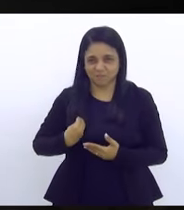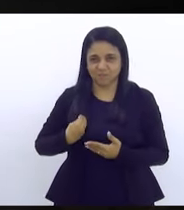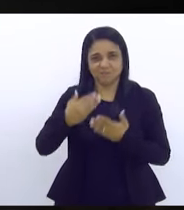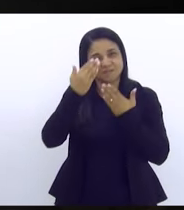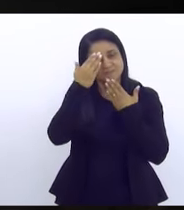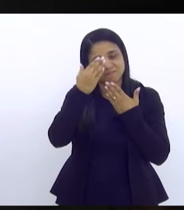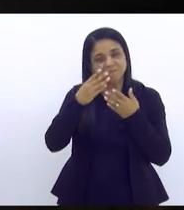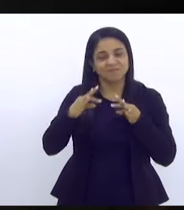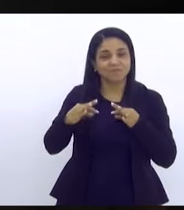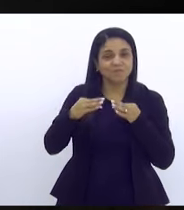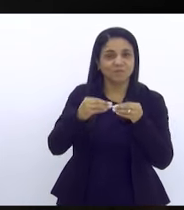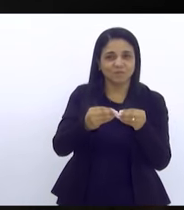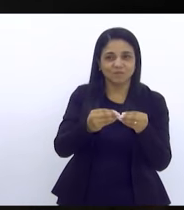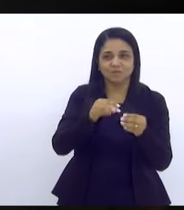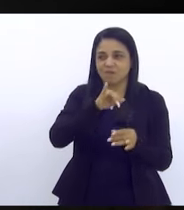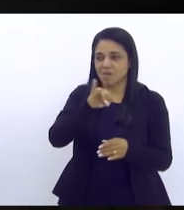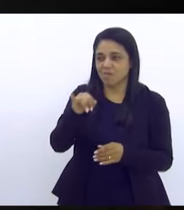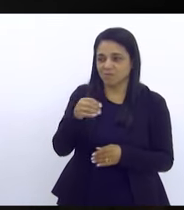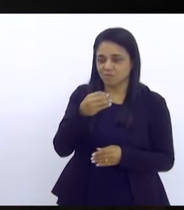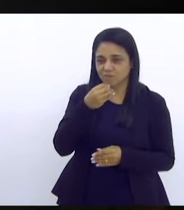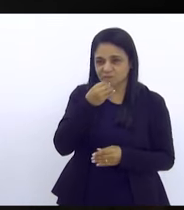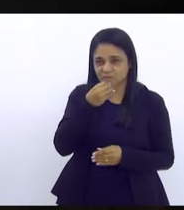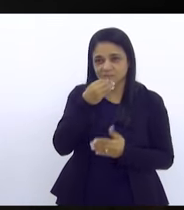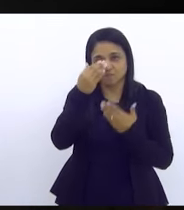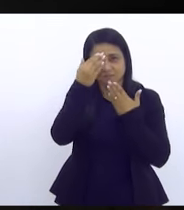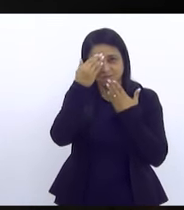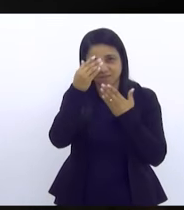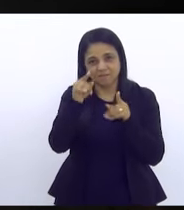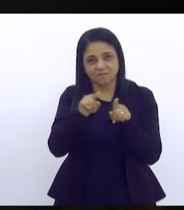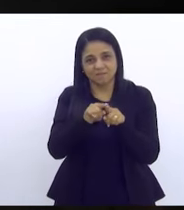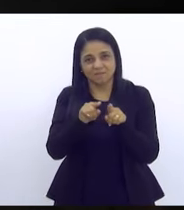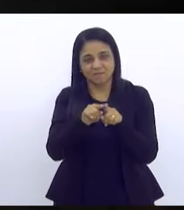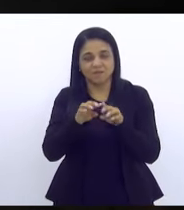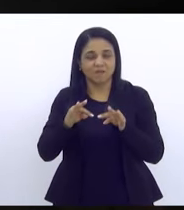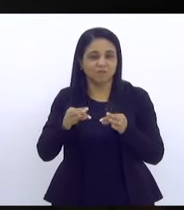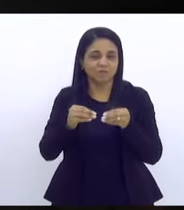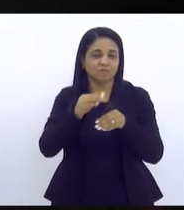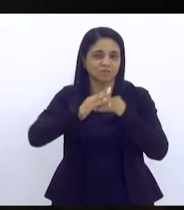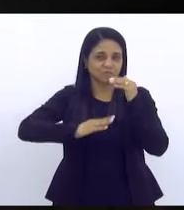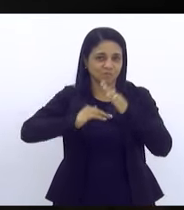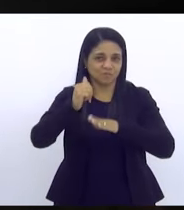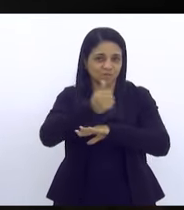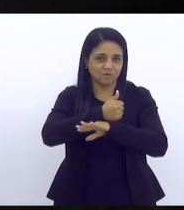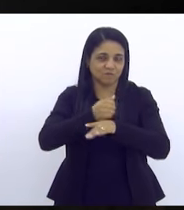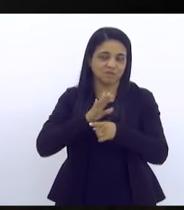agradecer a todos, aproveitando para agradecer também a todos os profissionais que